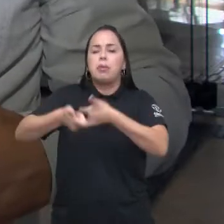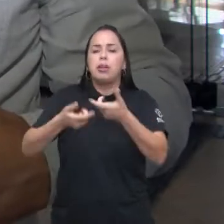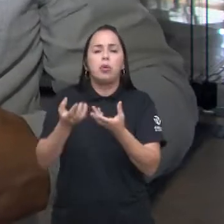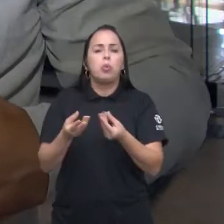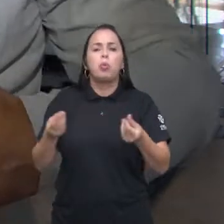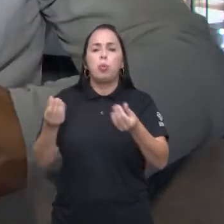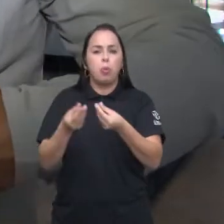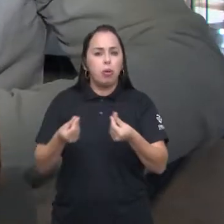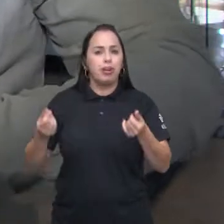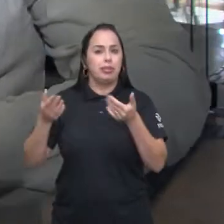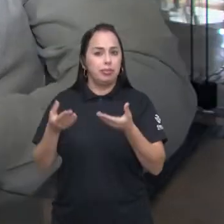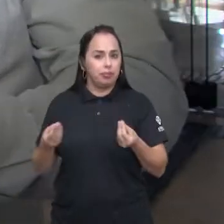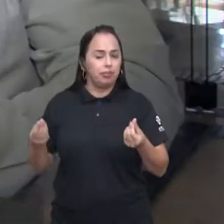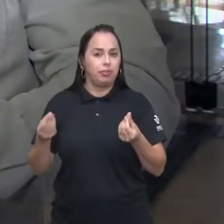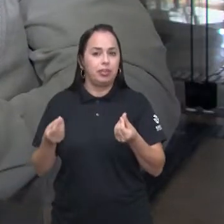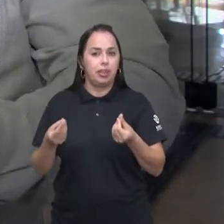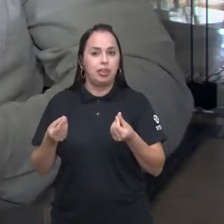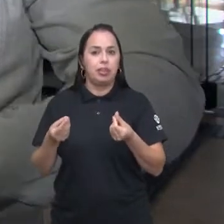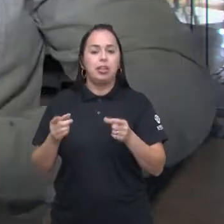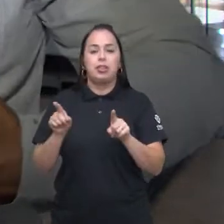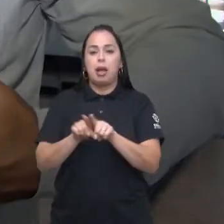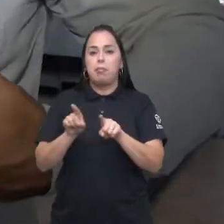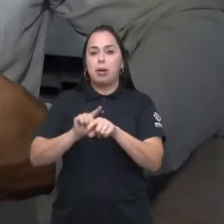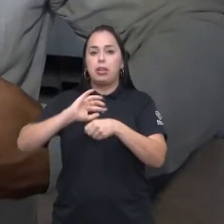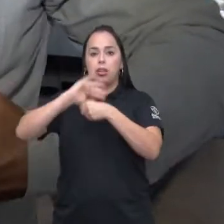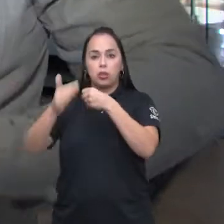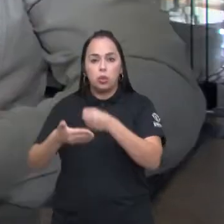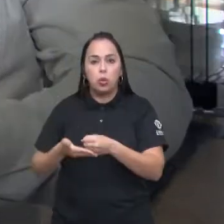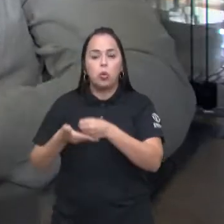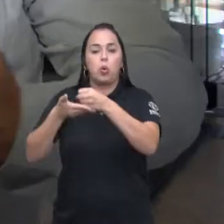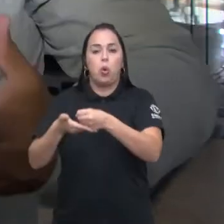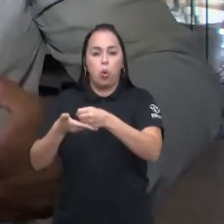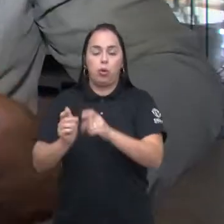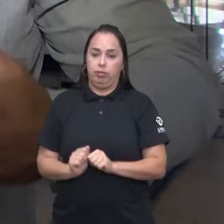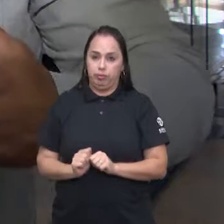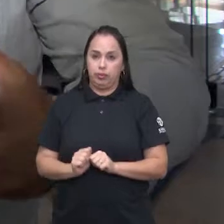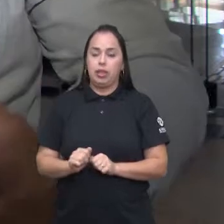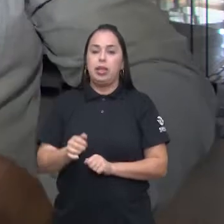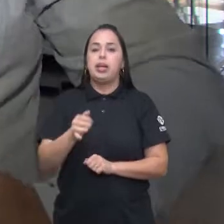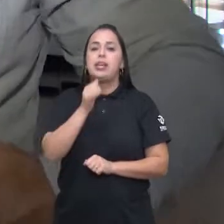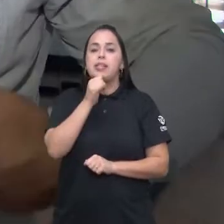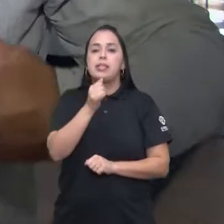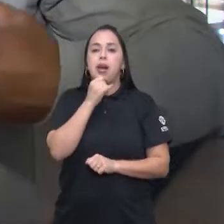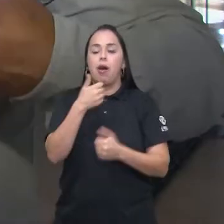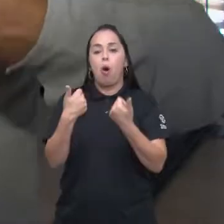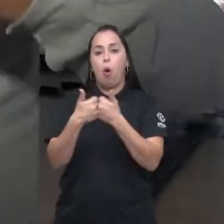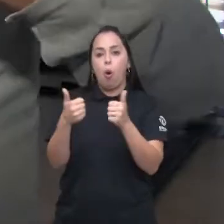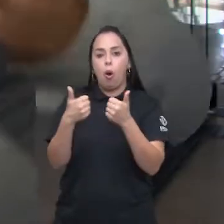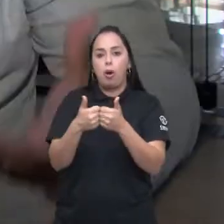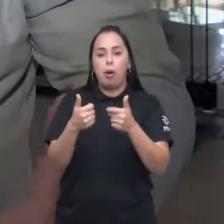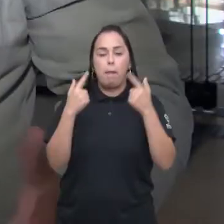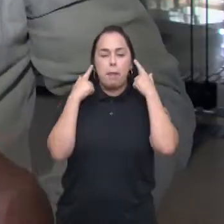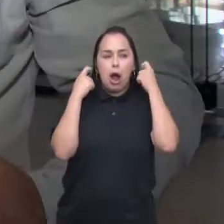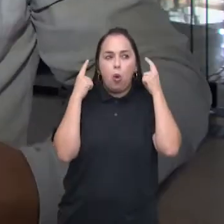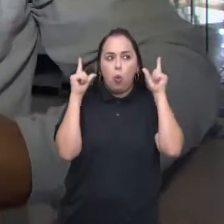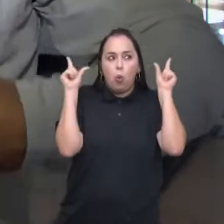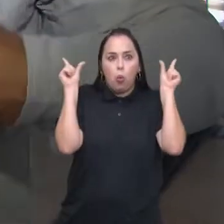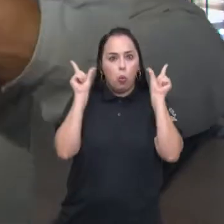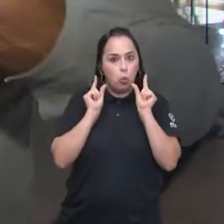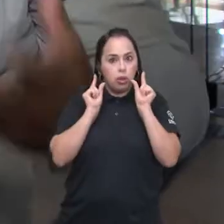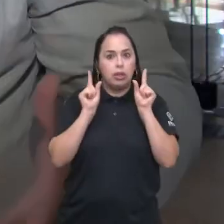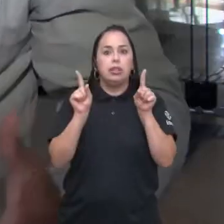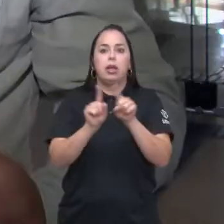por conta até dessa questão é de Ecologia mesmo tendo 18 muito mais com Menos barulho